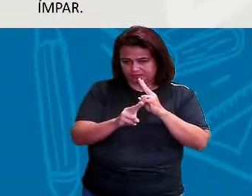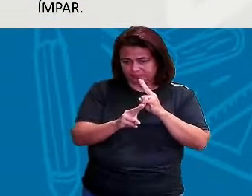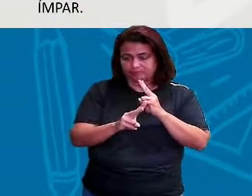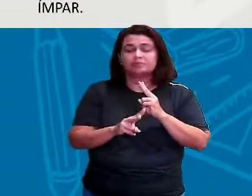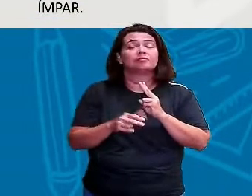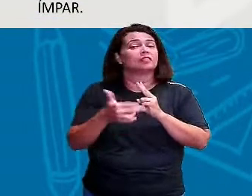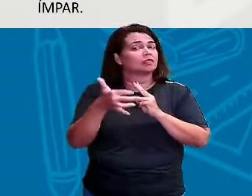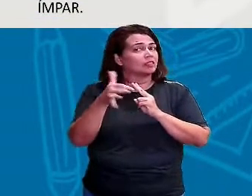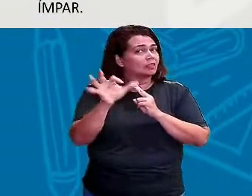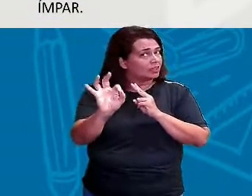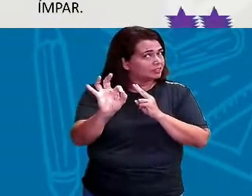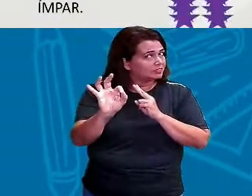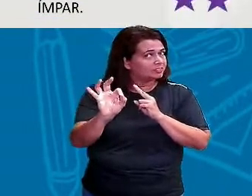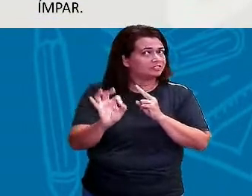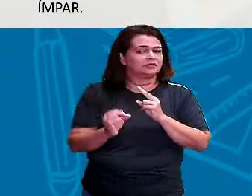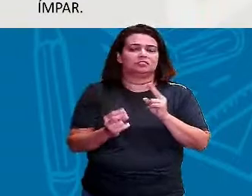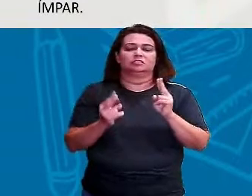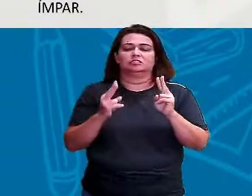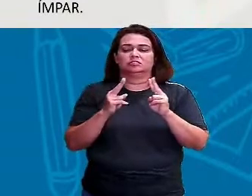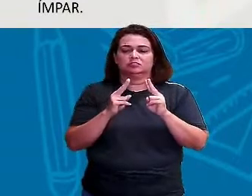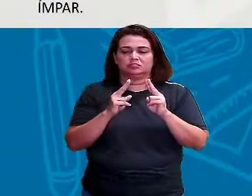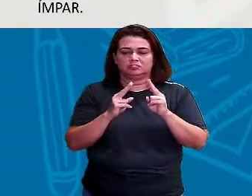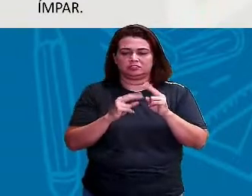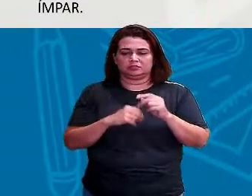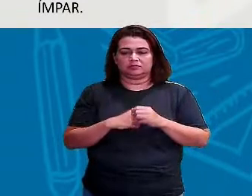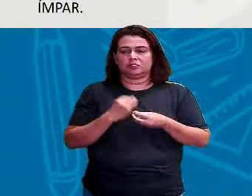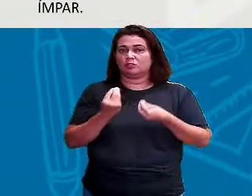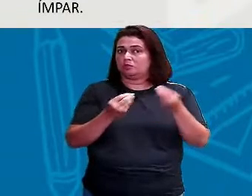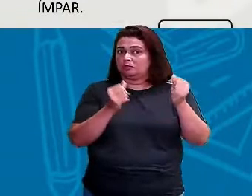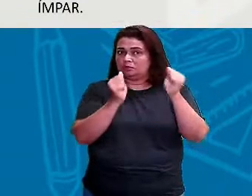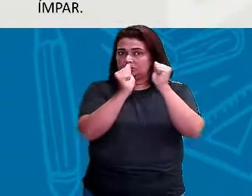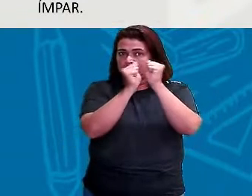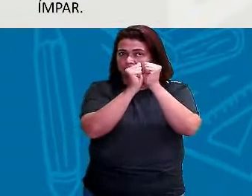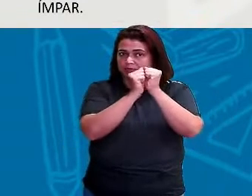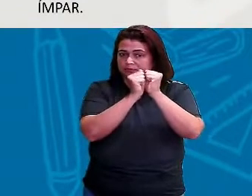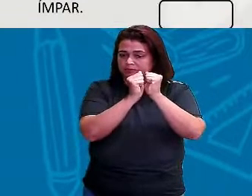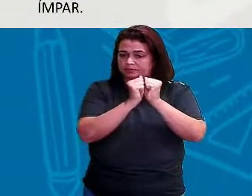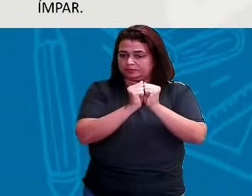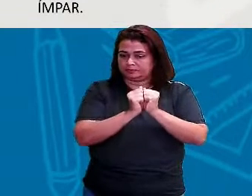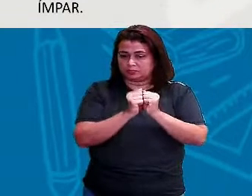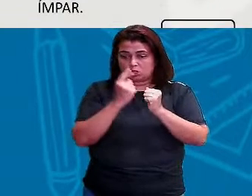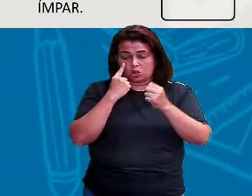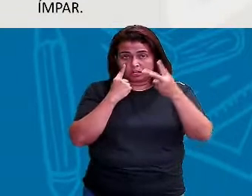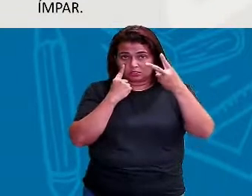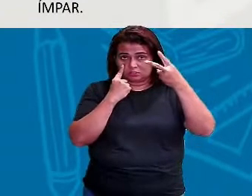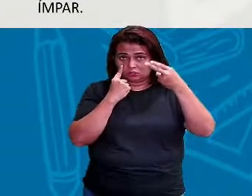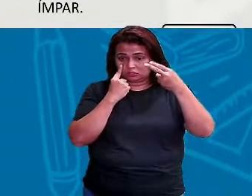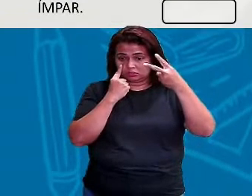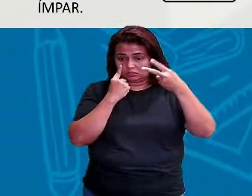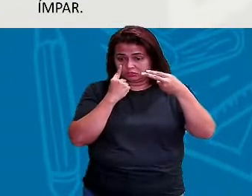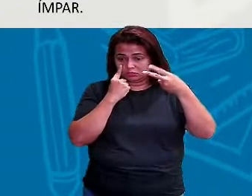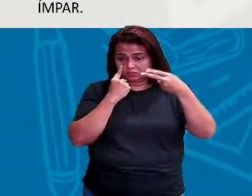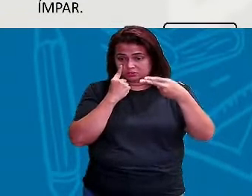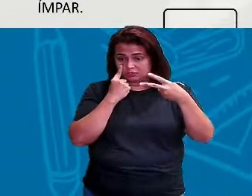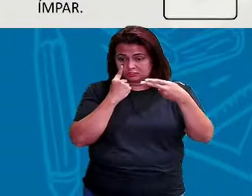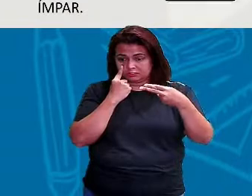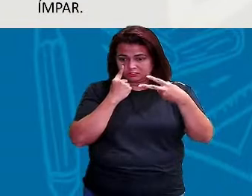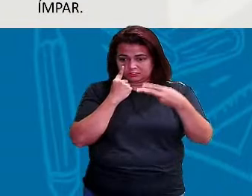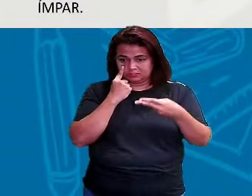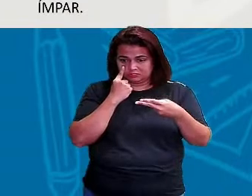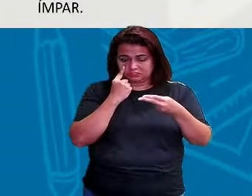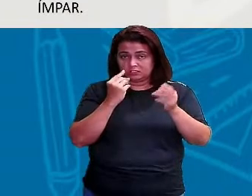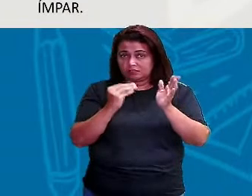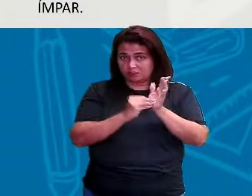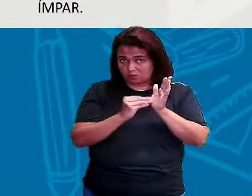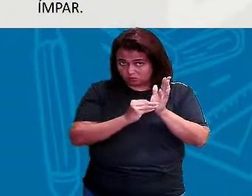agora para o número 10. Tenho 10 estrelinhas aí. Olha os casais sendo formados, gente.